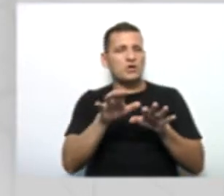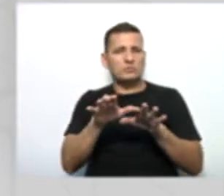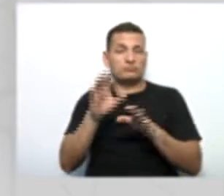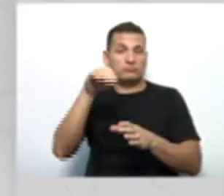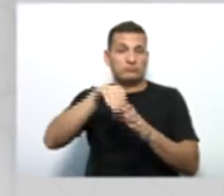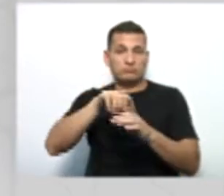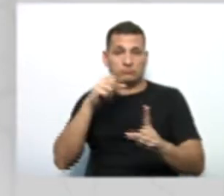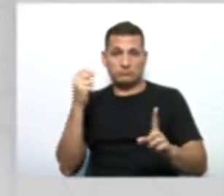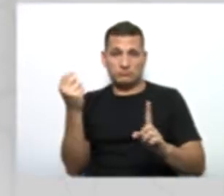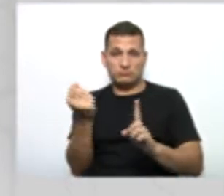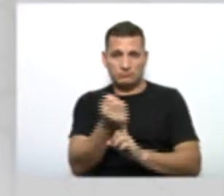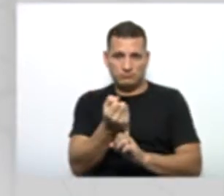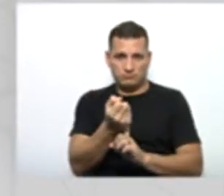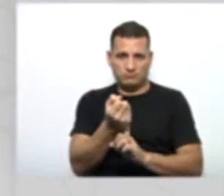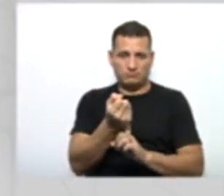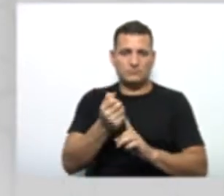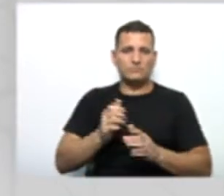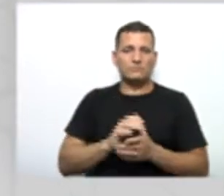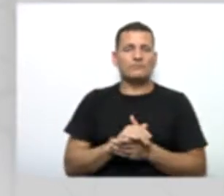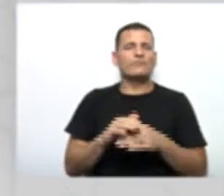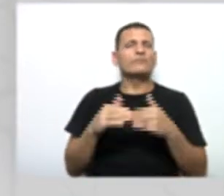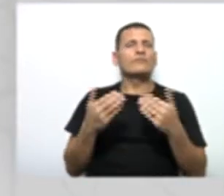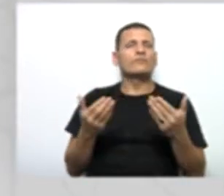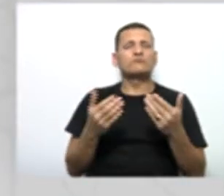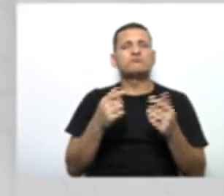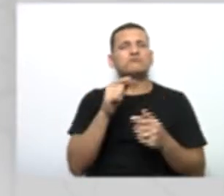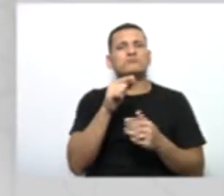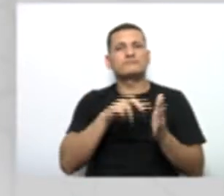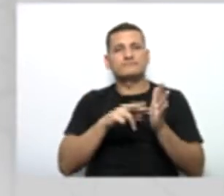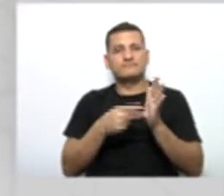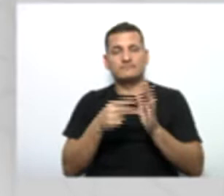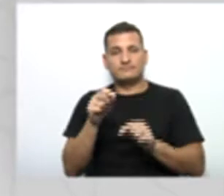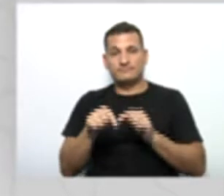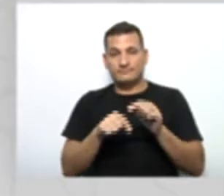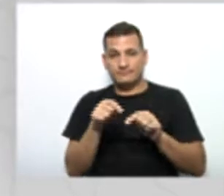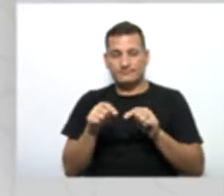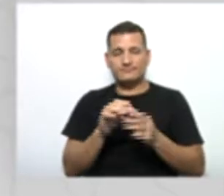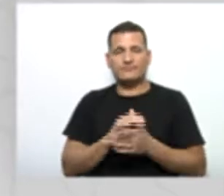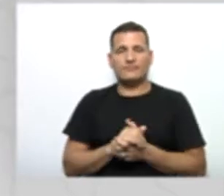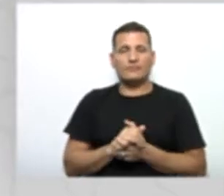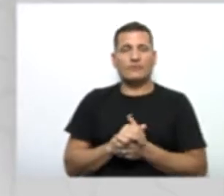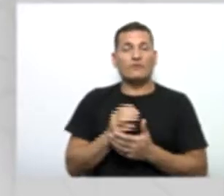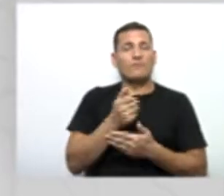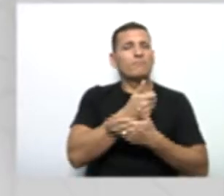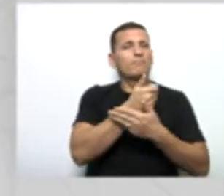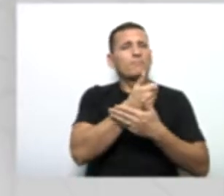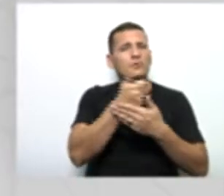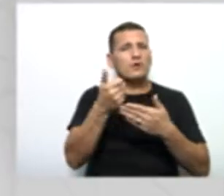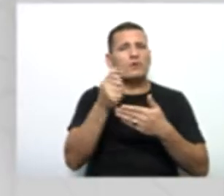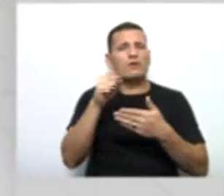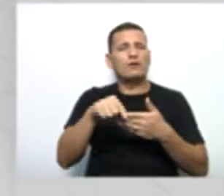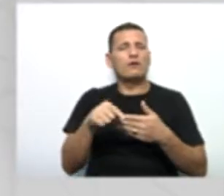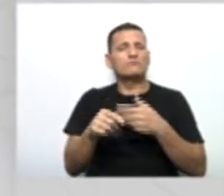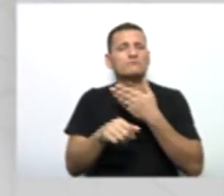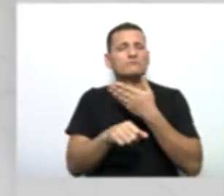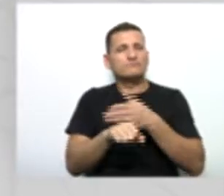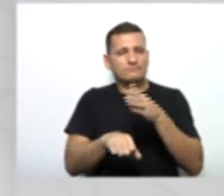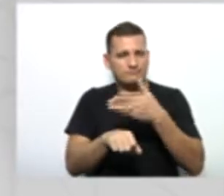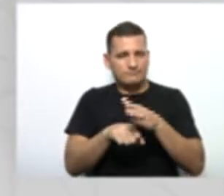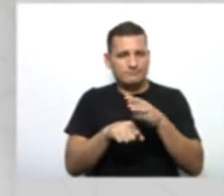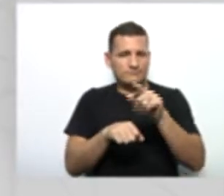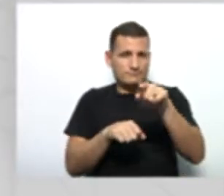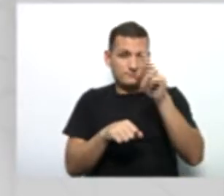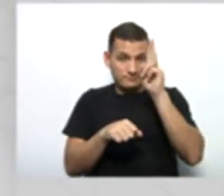sociedade. Então, isso quer dizer o que para a gente? A moral, ela está ligada a essa questão prática. Vocês devem lembrar que a